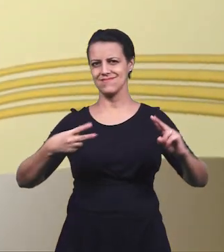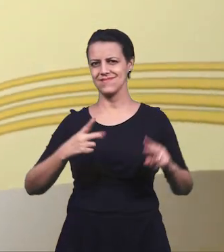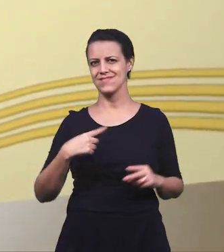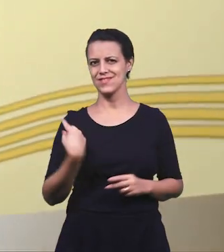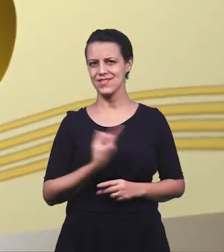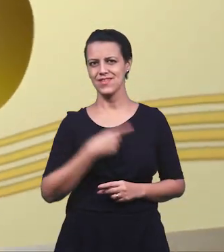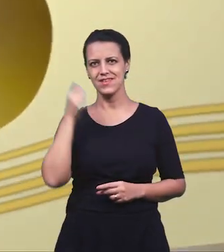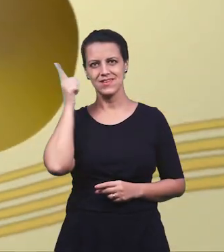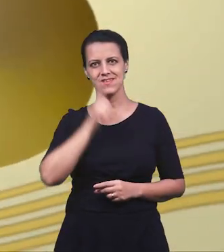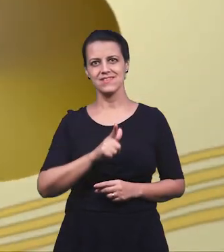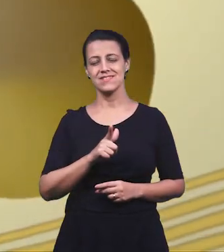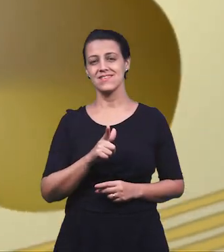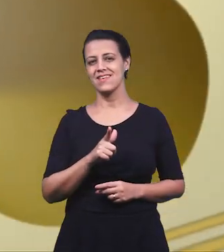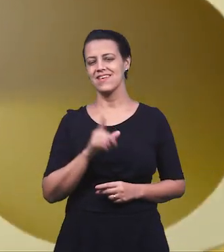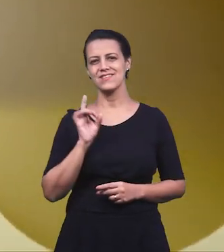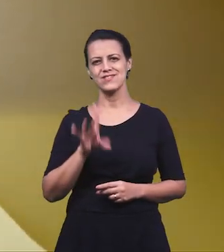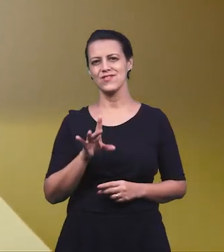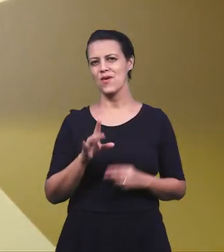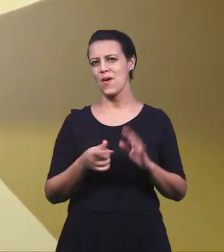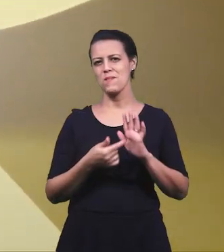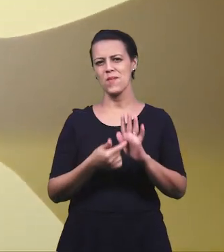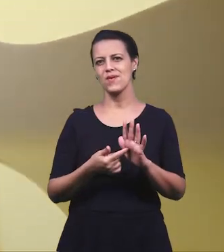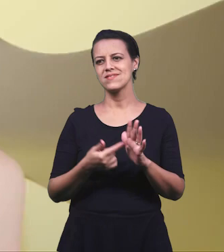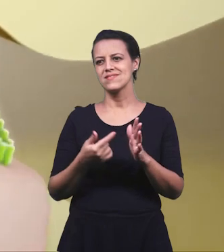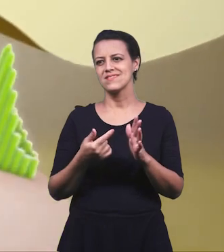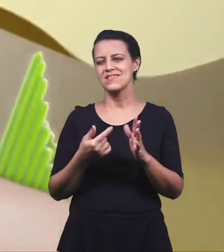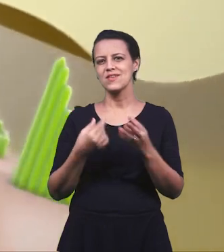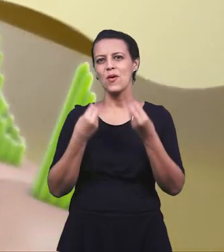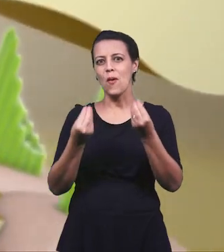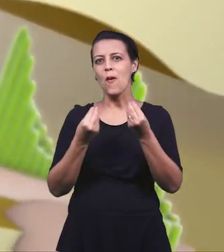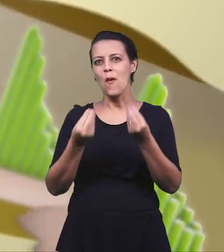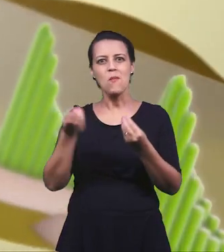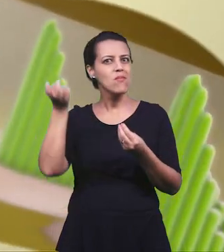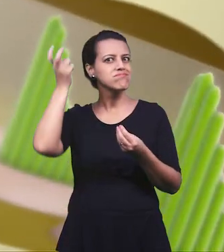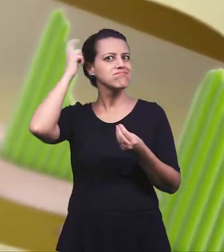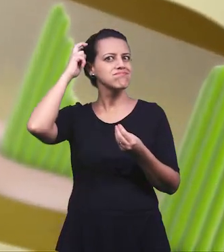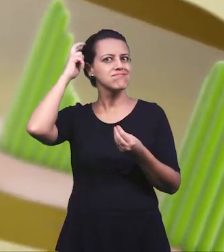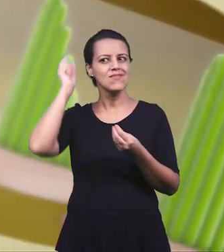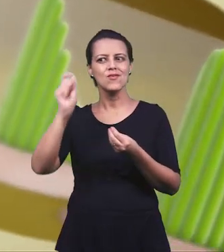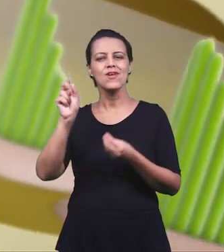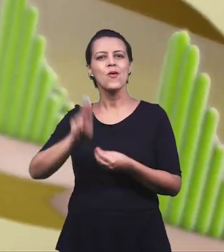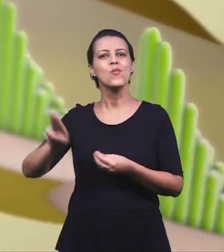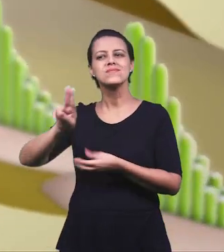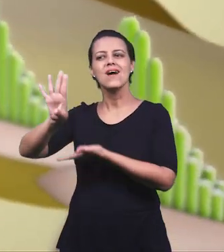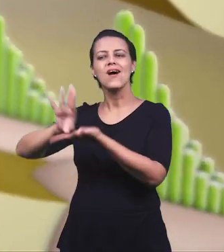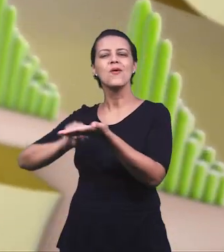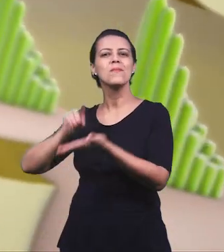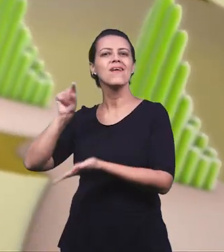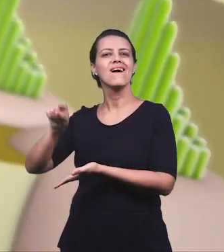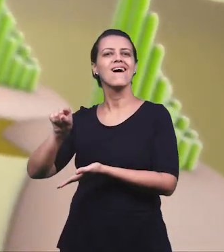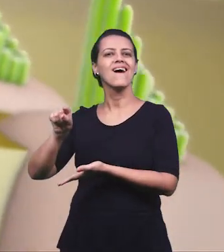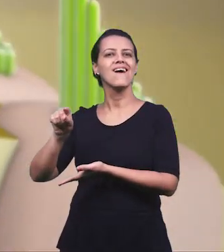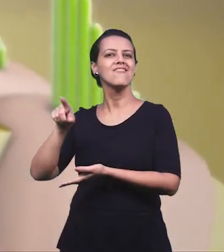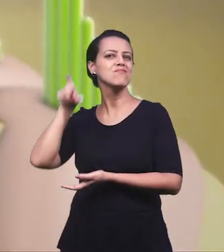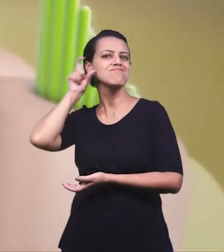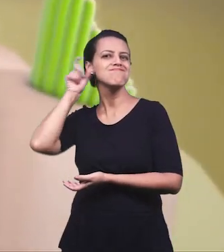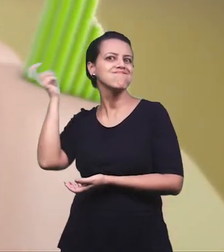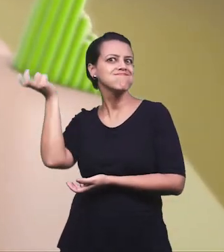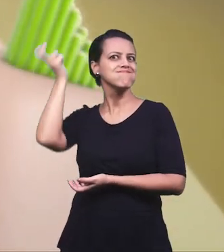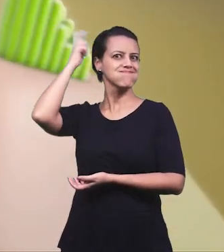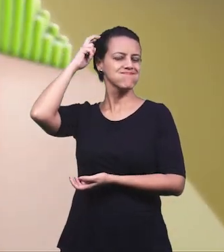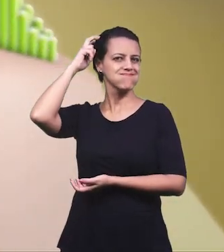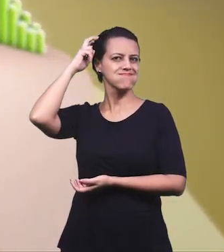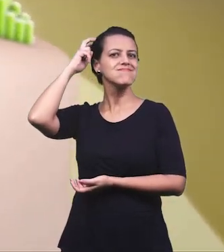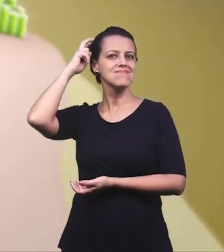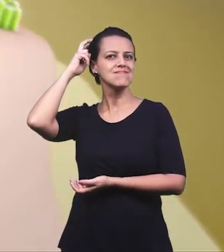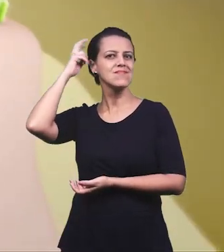simular ou captar, né? E a partir daí simular o que a cóclea fazia, que é o implante coclear que a irmã falou. Então a gente